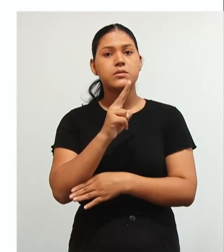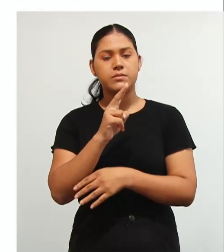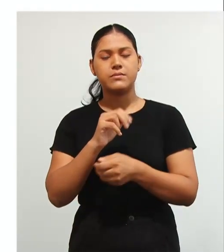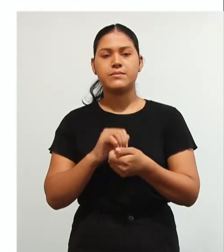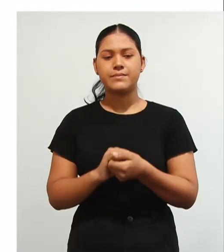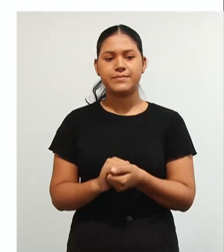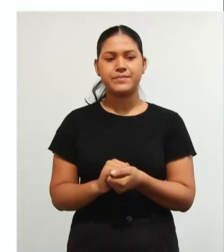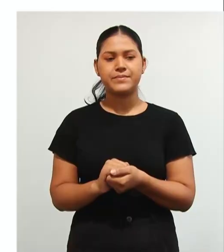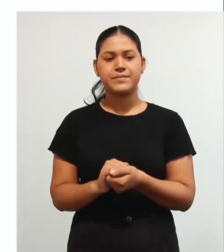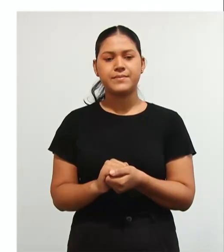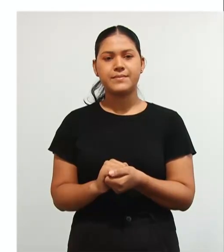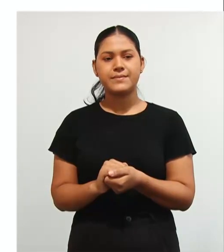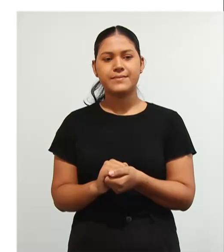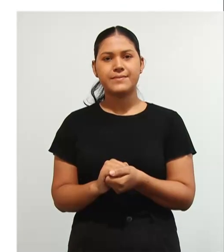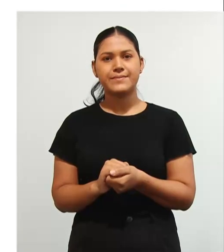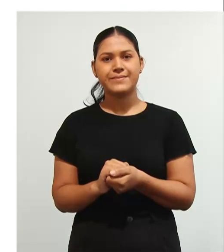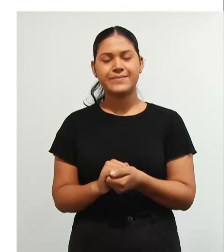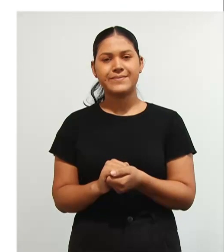econômico.